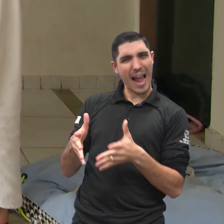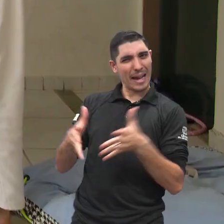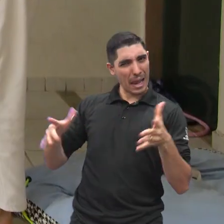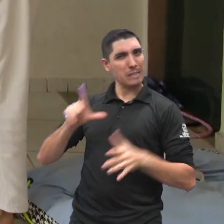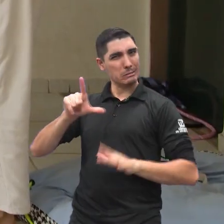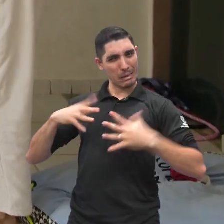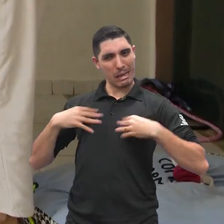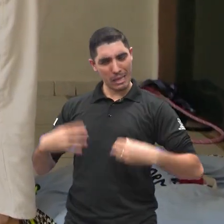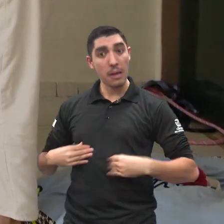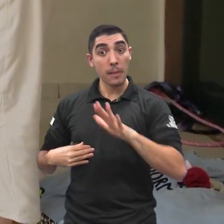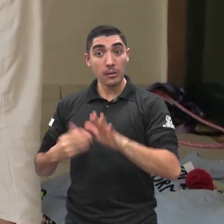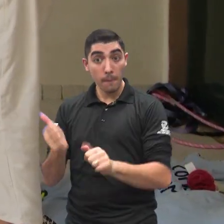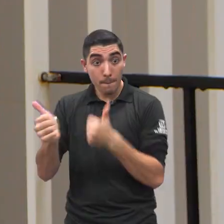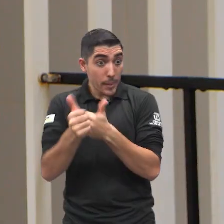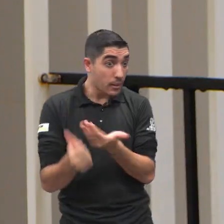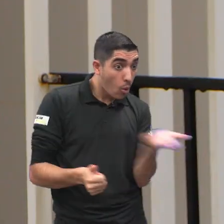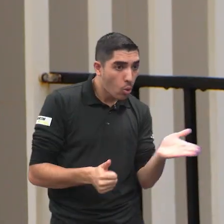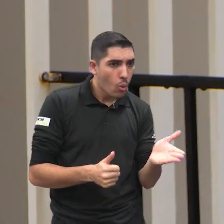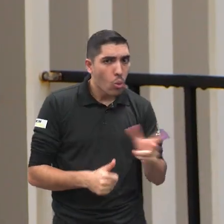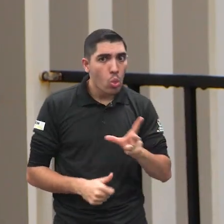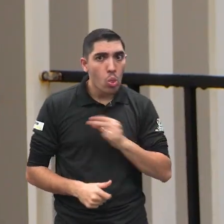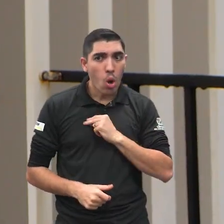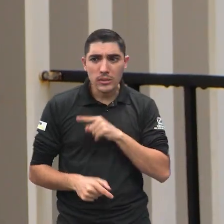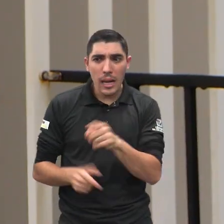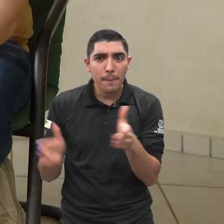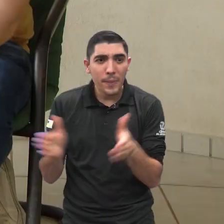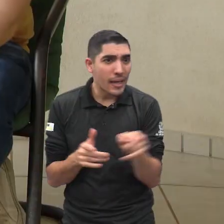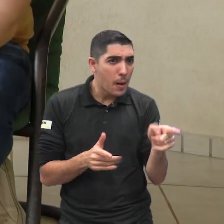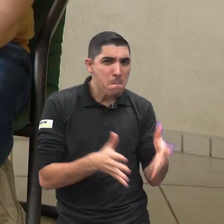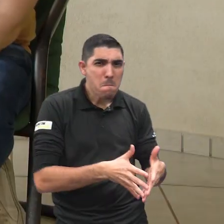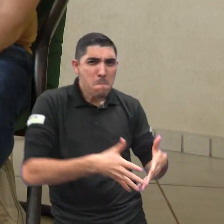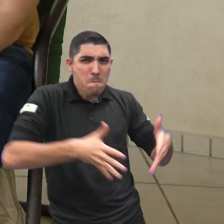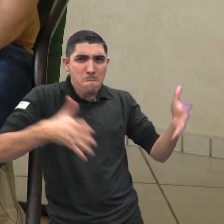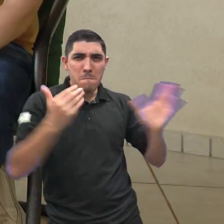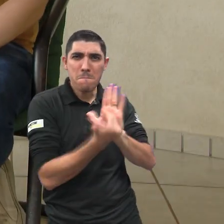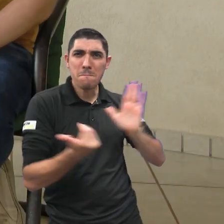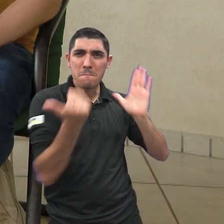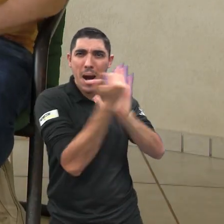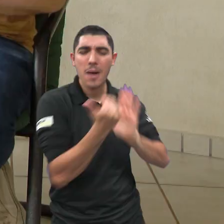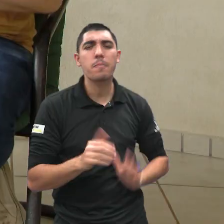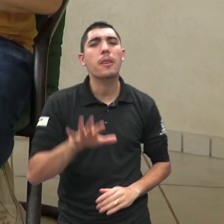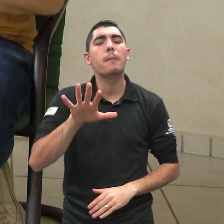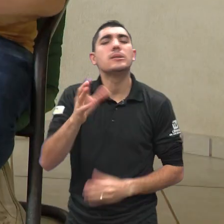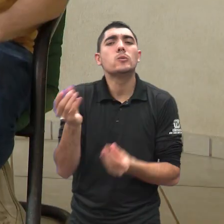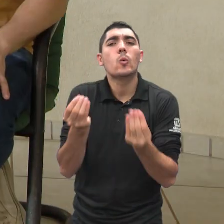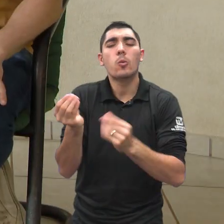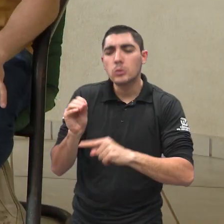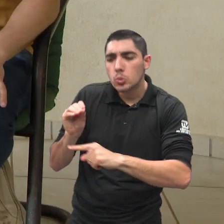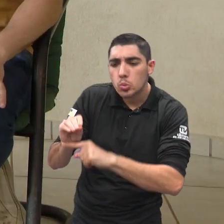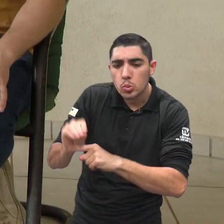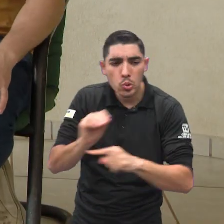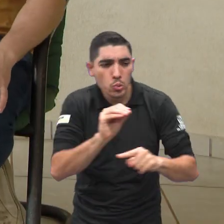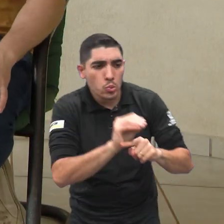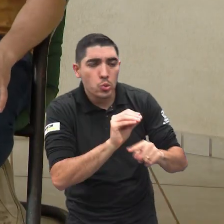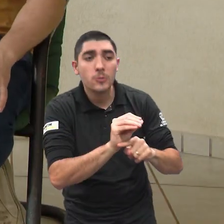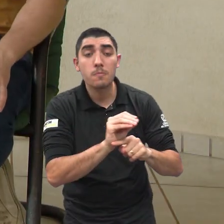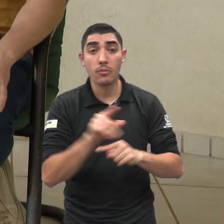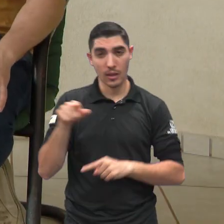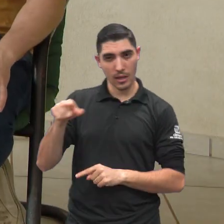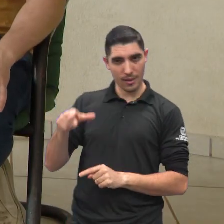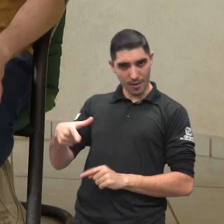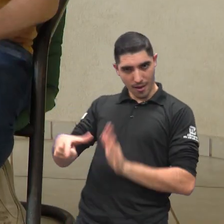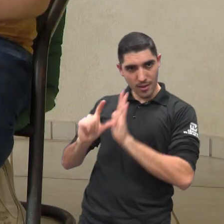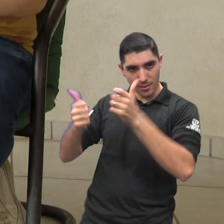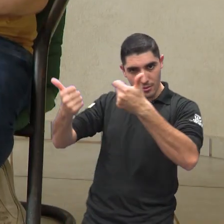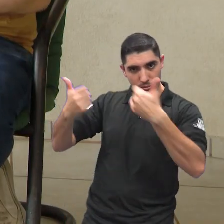Quando fica do lado dele, a gente vê que ela é pequena. Mas e cuidado, porque assim, antes de começar a gravar, ela tava